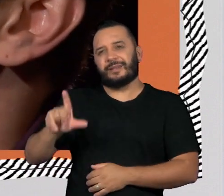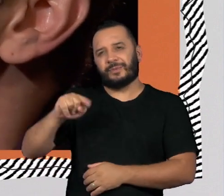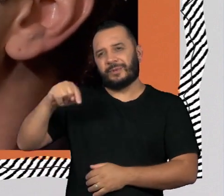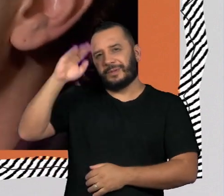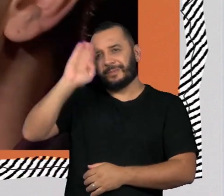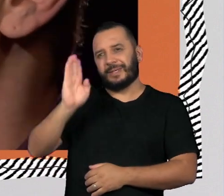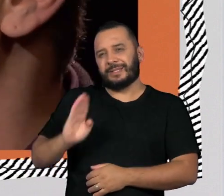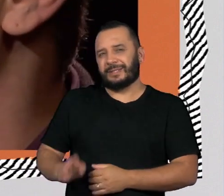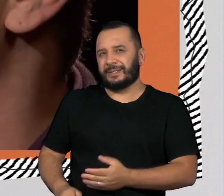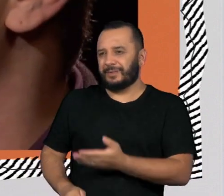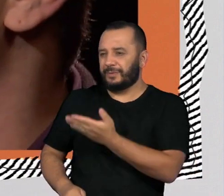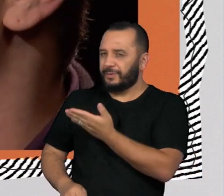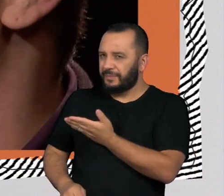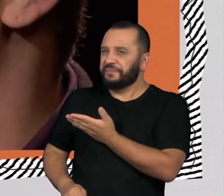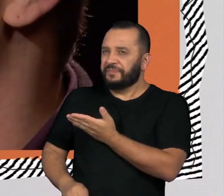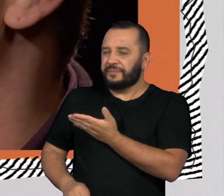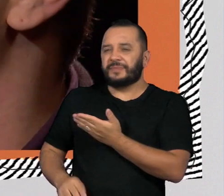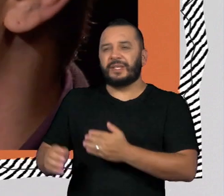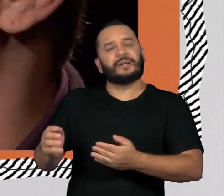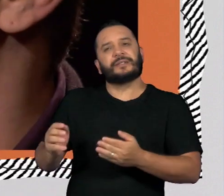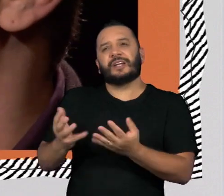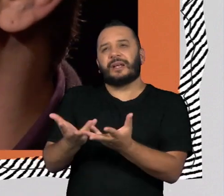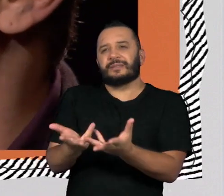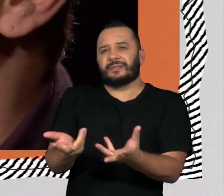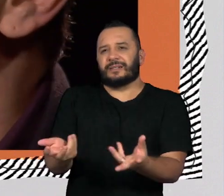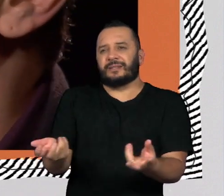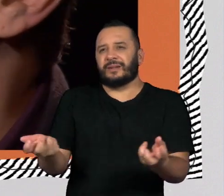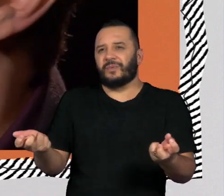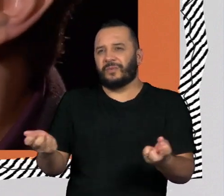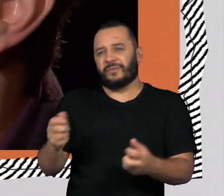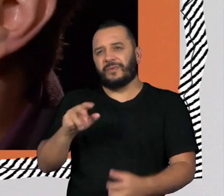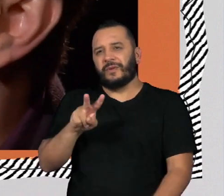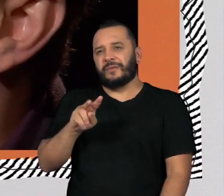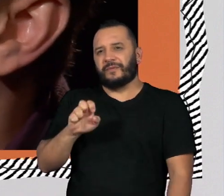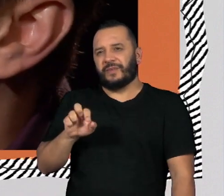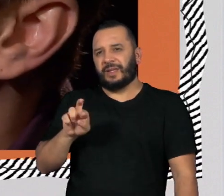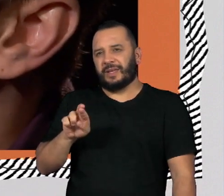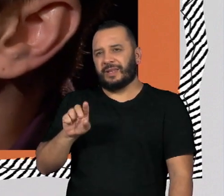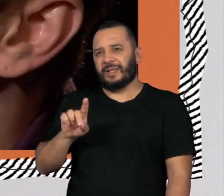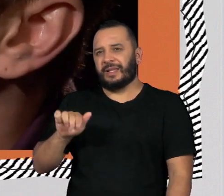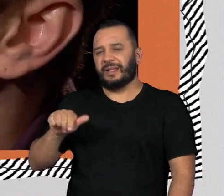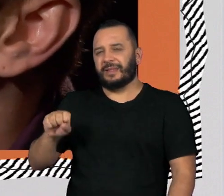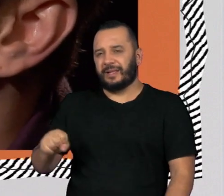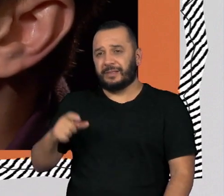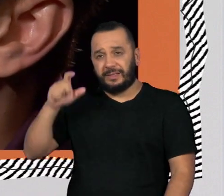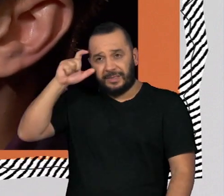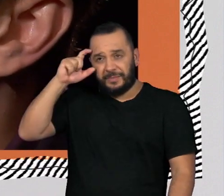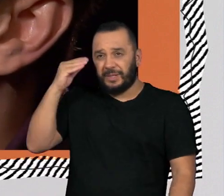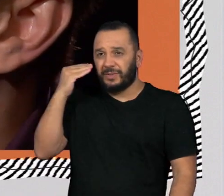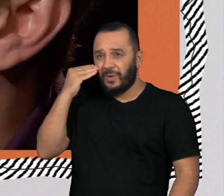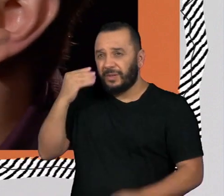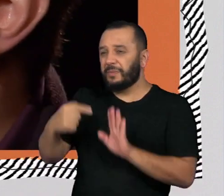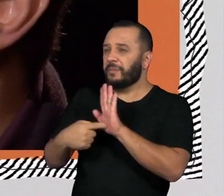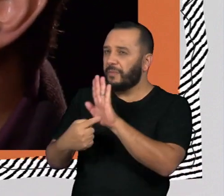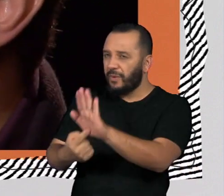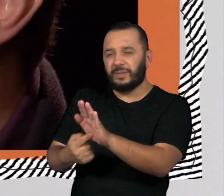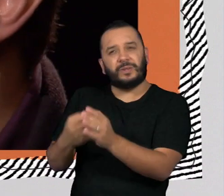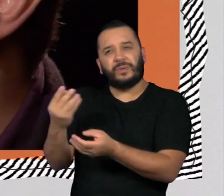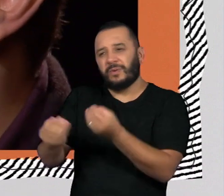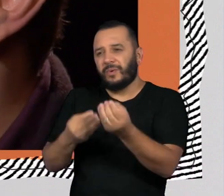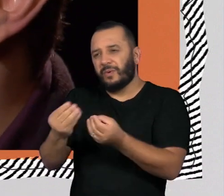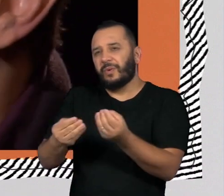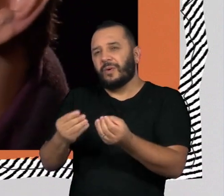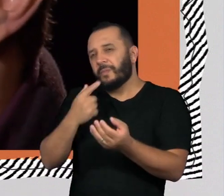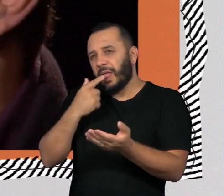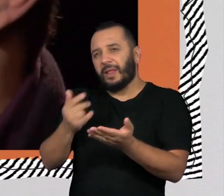brasileira. Ali, o Guimarães Rosa, ele recria o mundo de uma maneira tão forte, tão intensa. Muitas pessoas